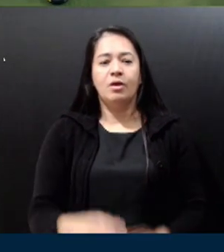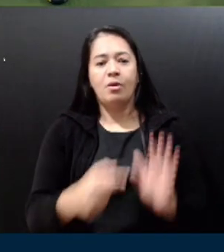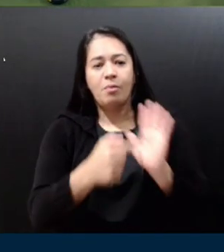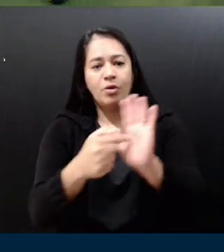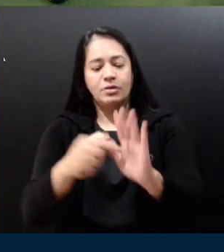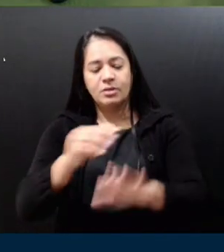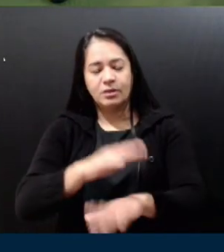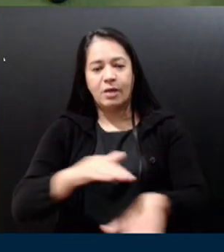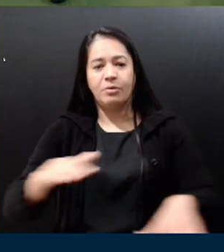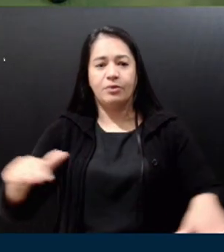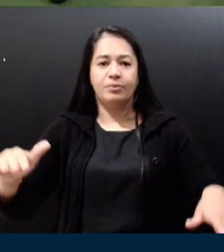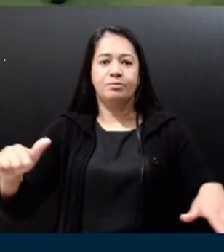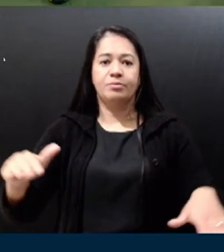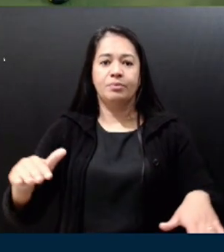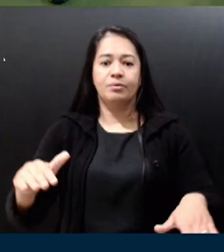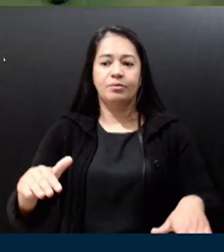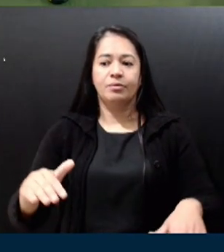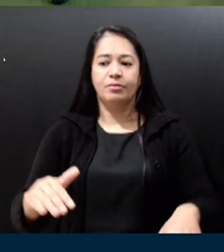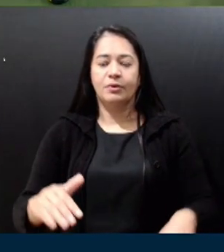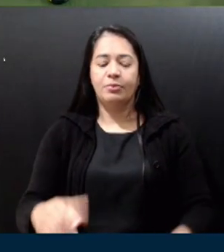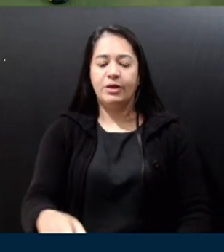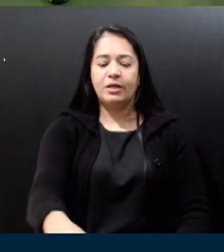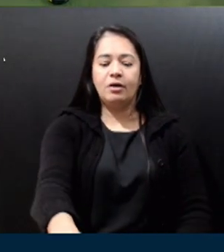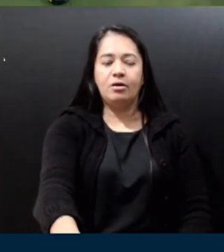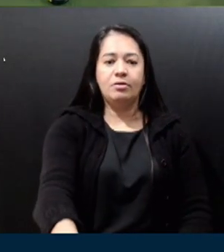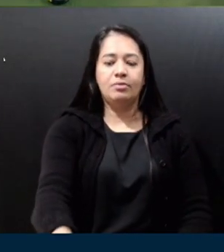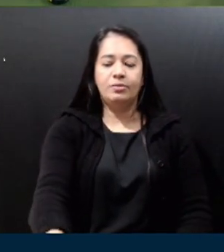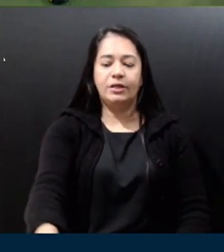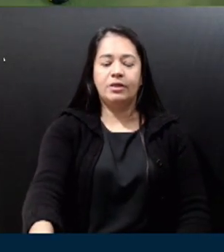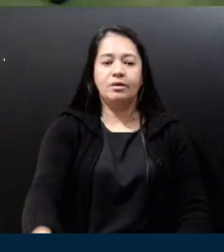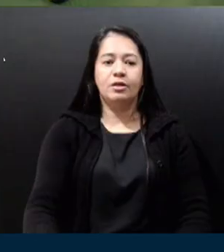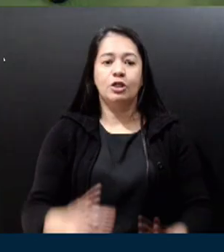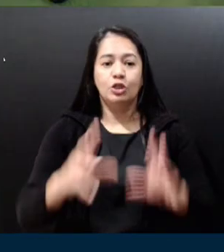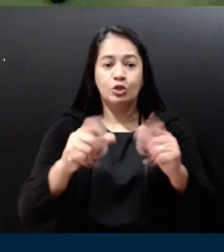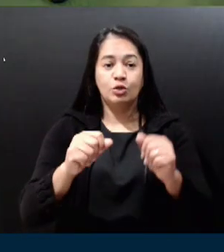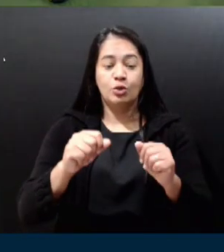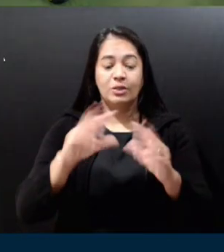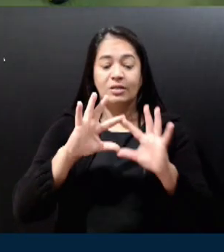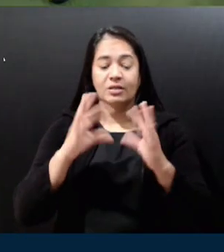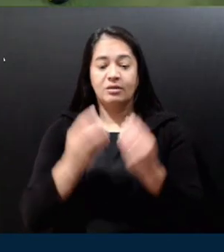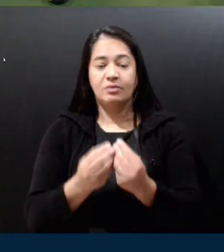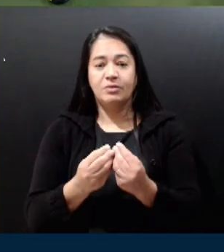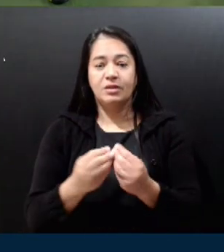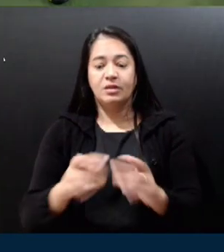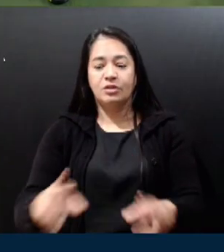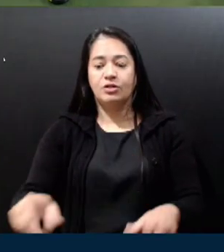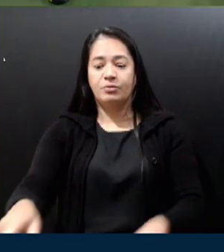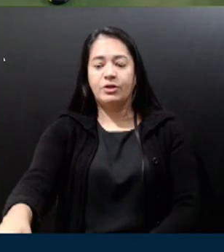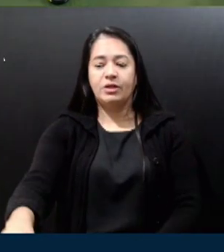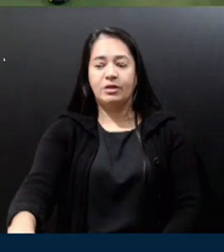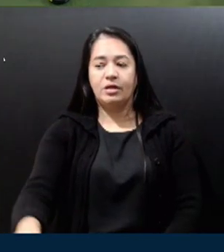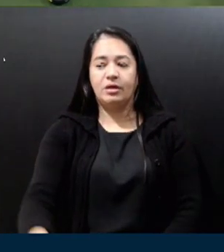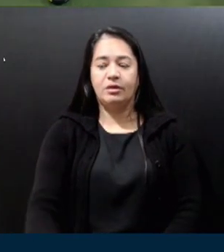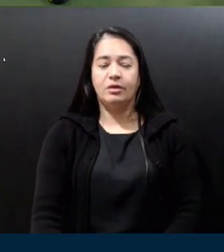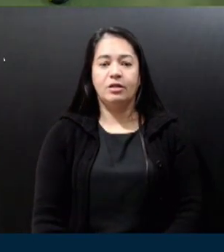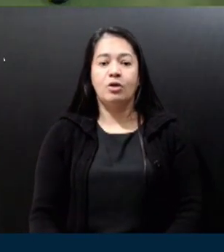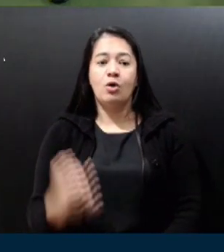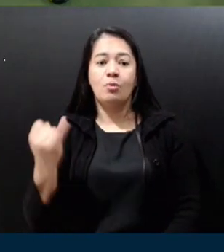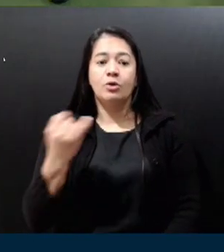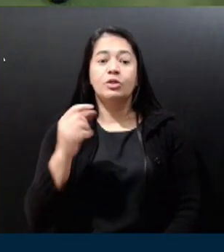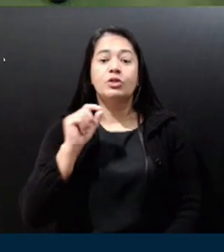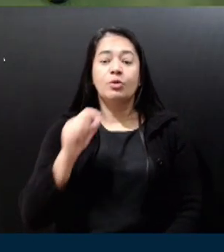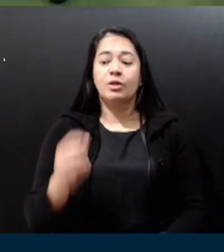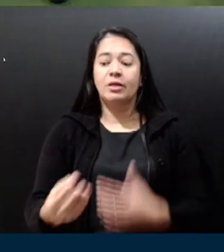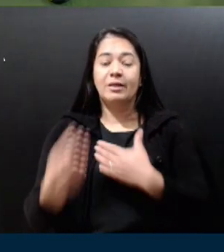as famílias são diferentes e o que importa é o que tem dentro, né? É o amor que existe, é